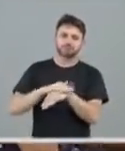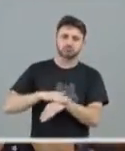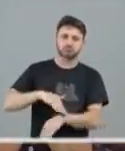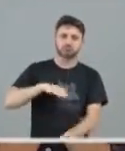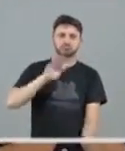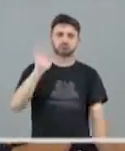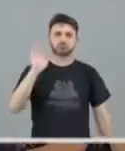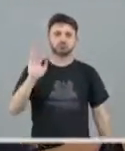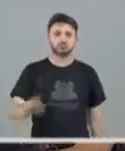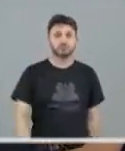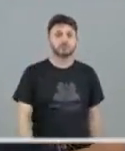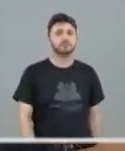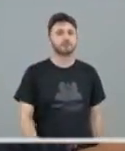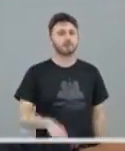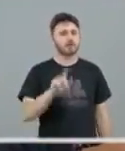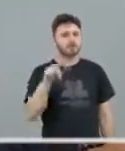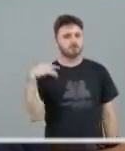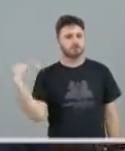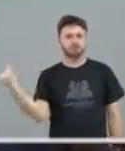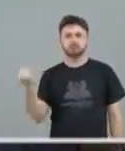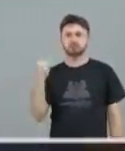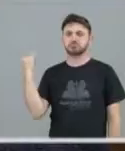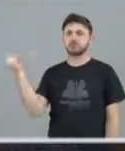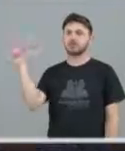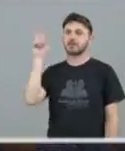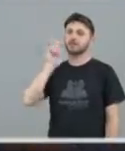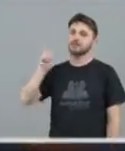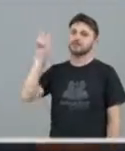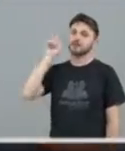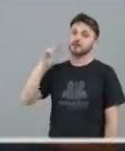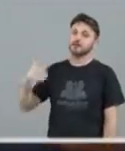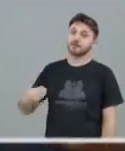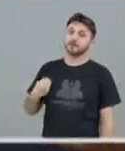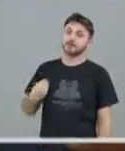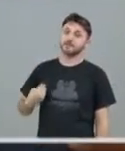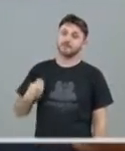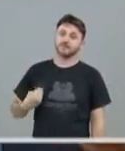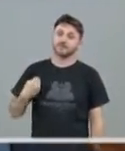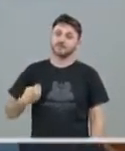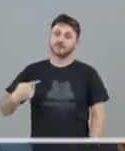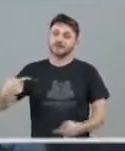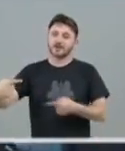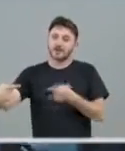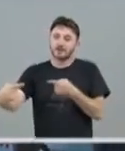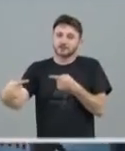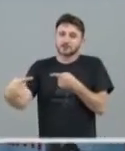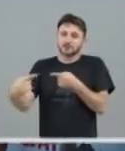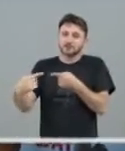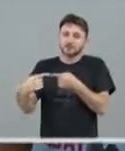Vale a pena lembrar que a vida é curta